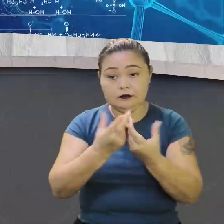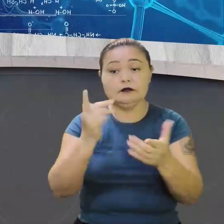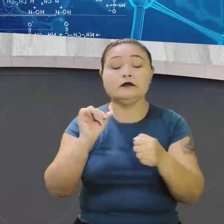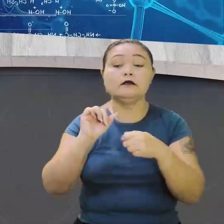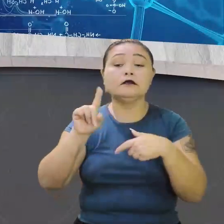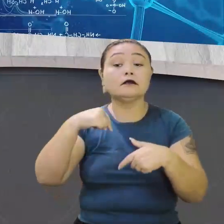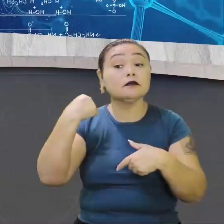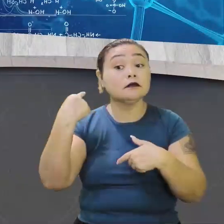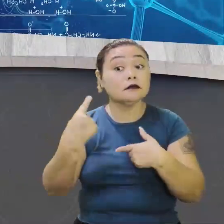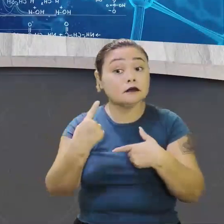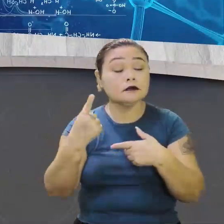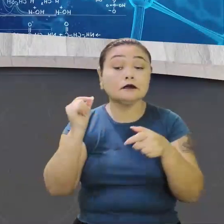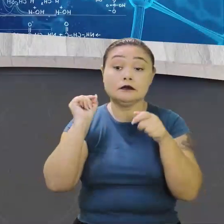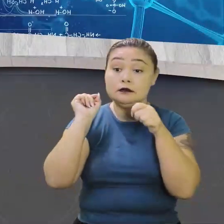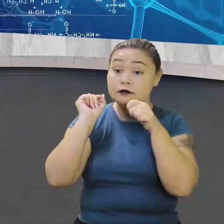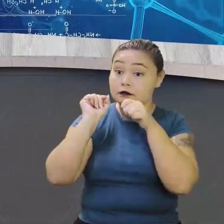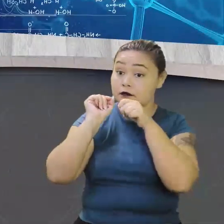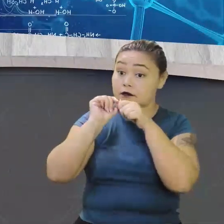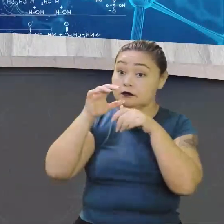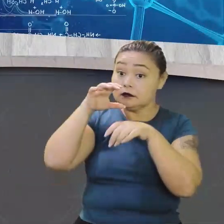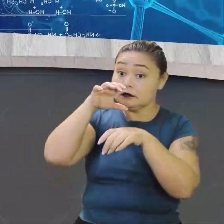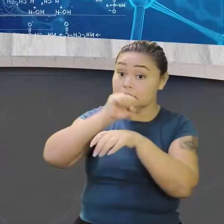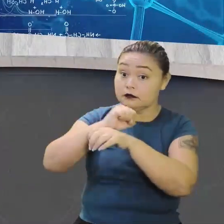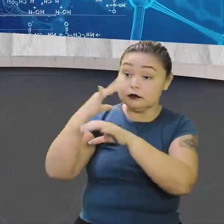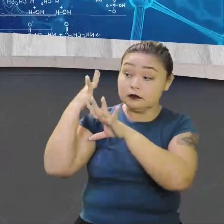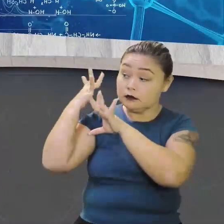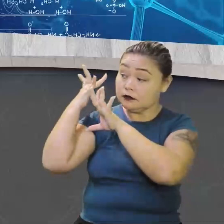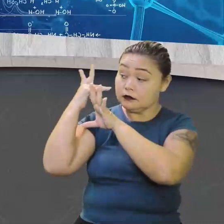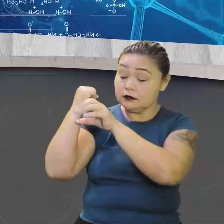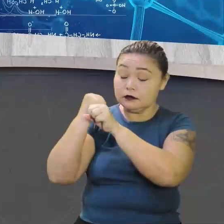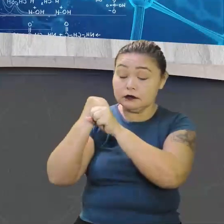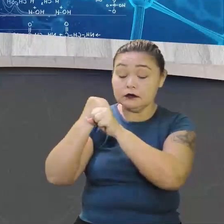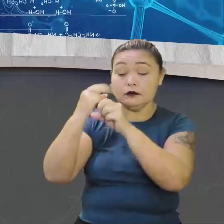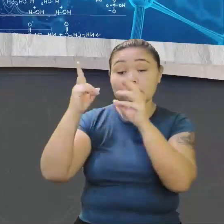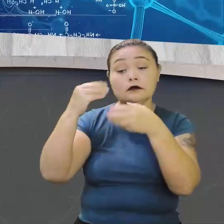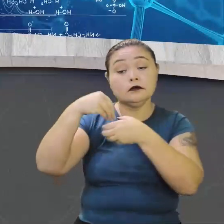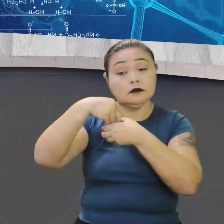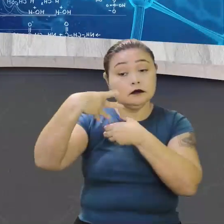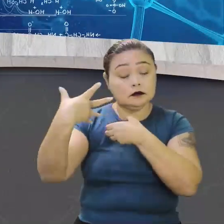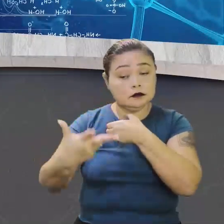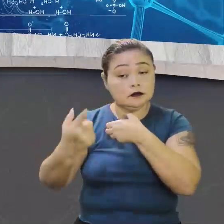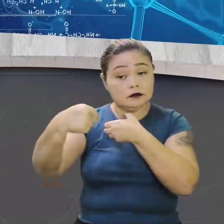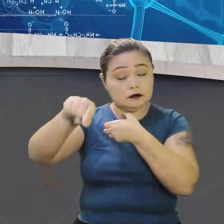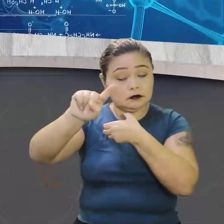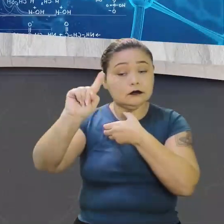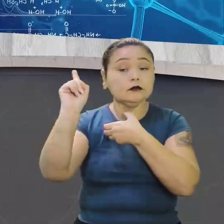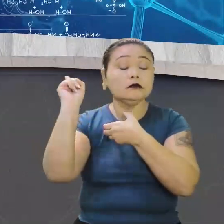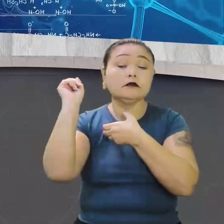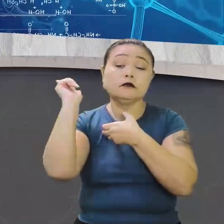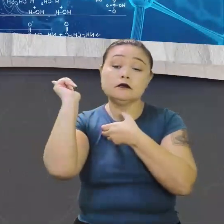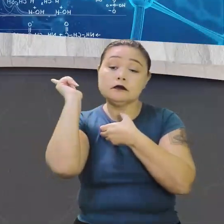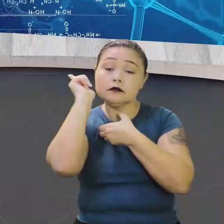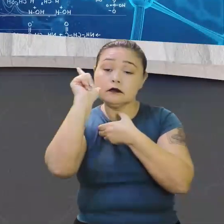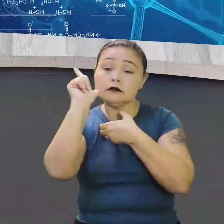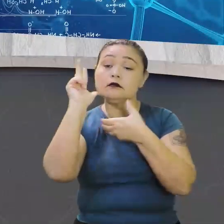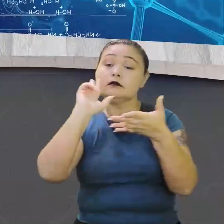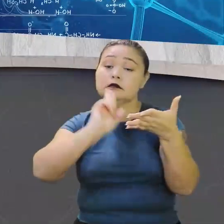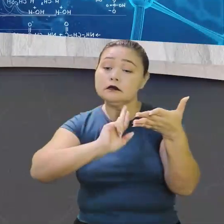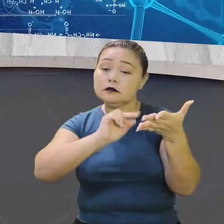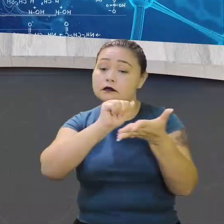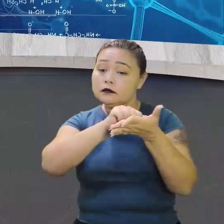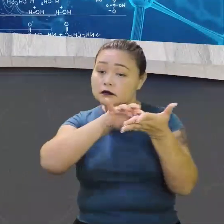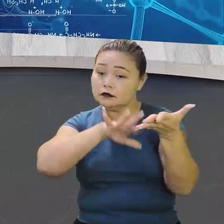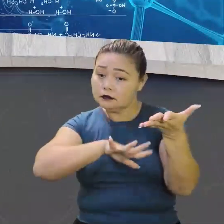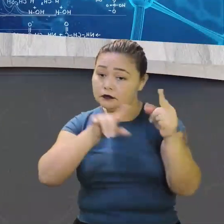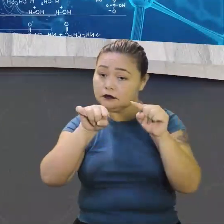fazer uma breve revisão desse conteúdo para que você possa ter sucesso na sua atividade de sala. Vamos lá, então?